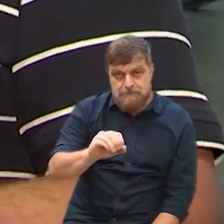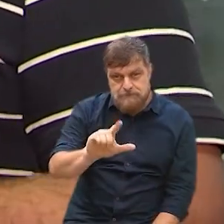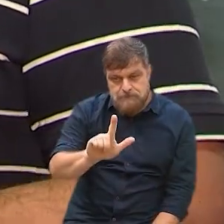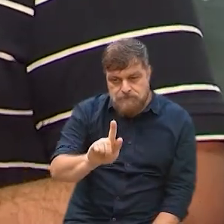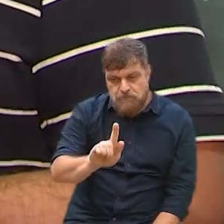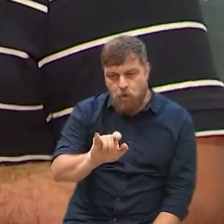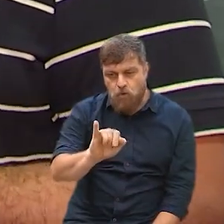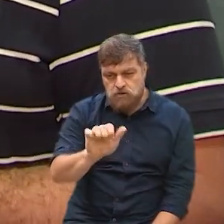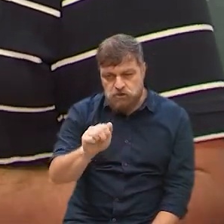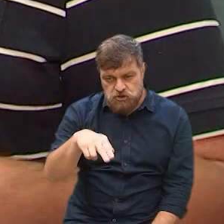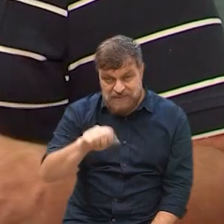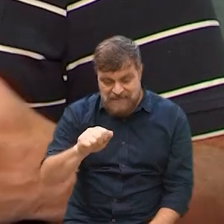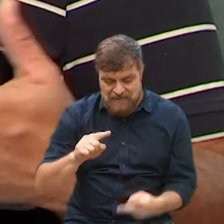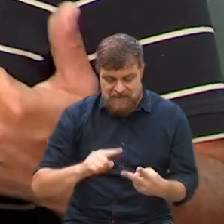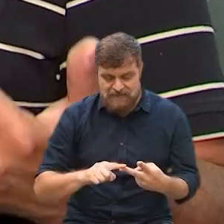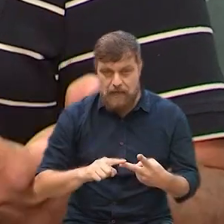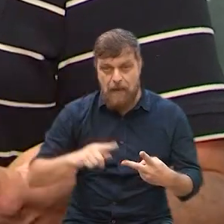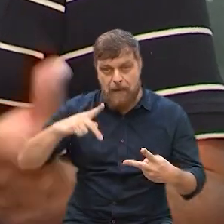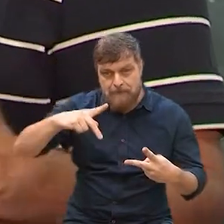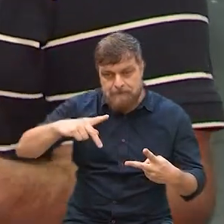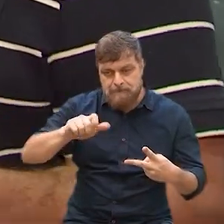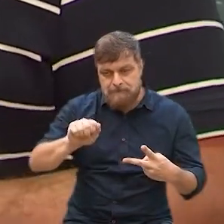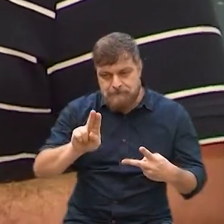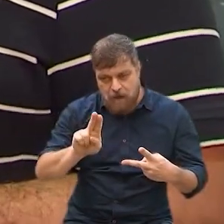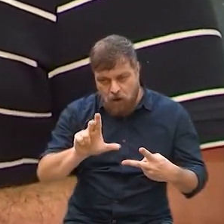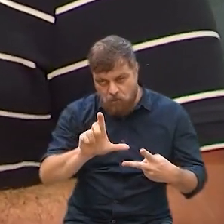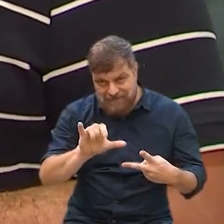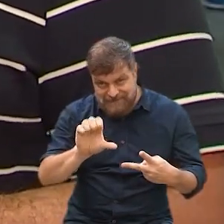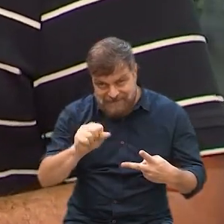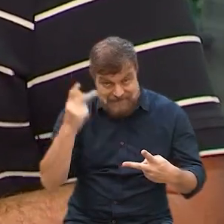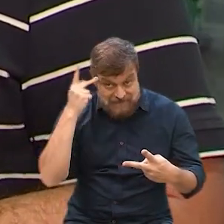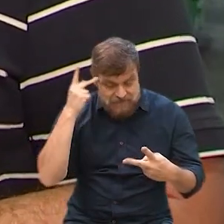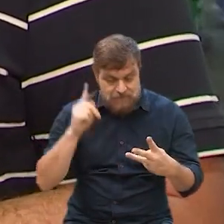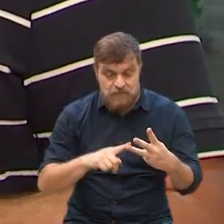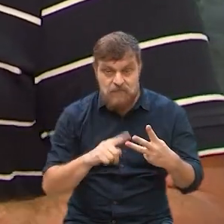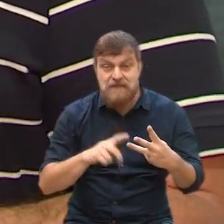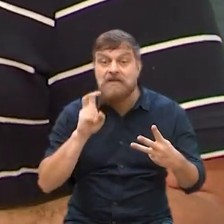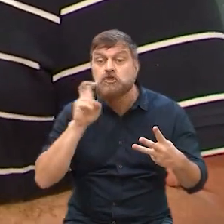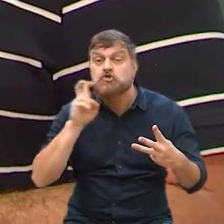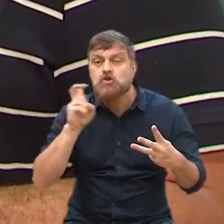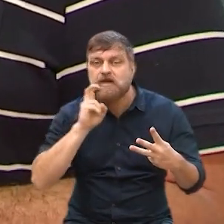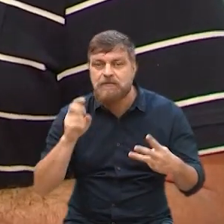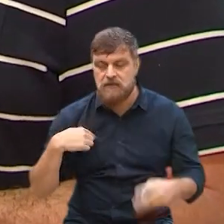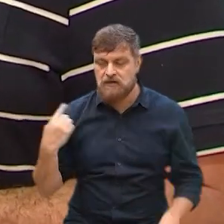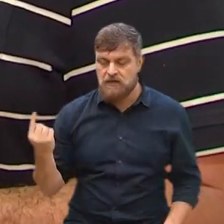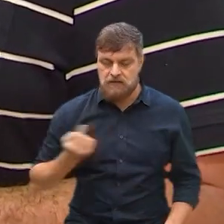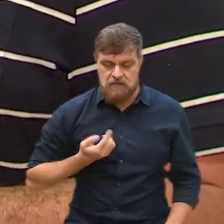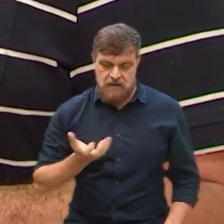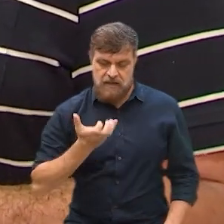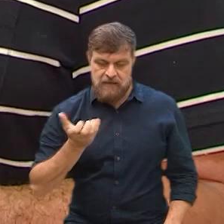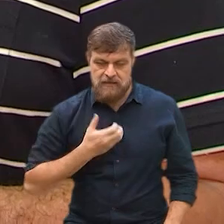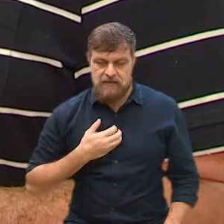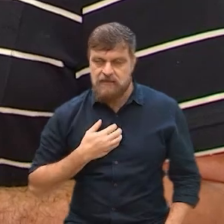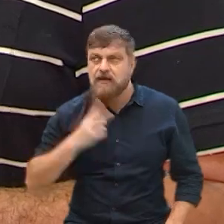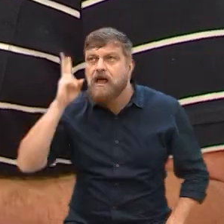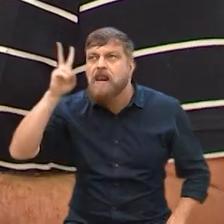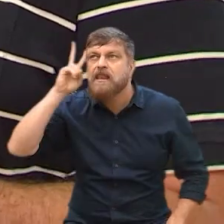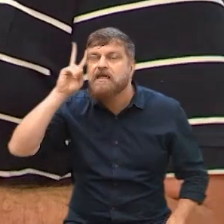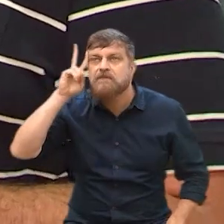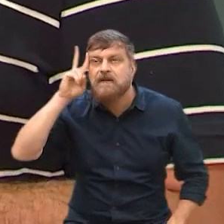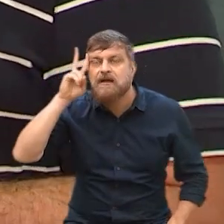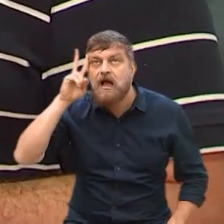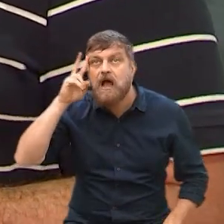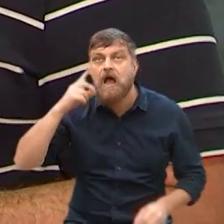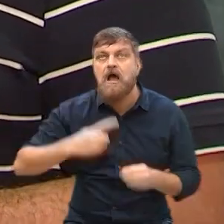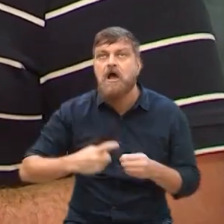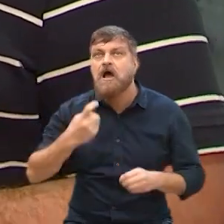a Paulista, a Sorocabana. E nós quisemos homenagear Campinas através do nome Mogiana, né? Então por